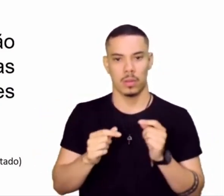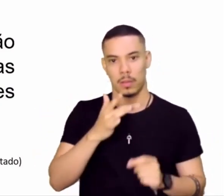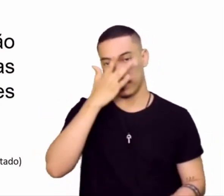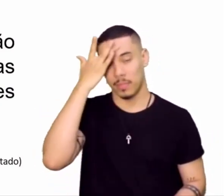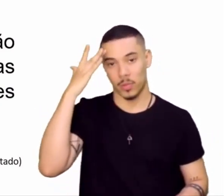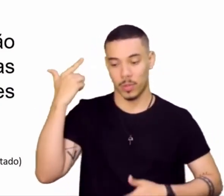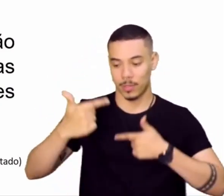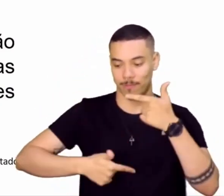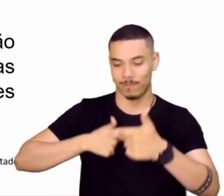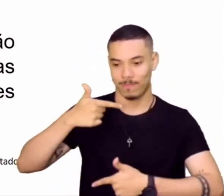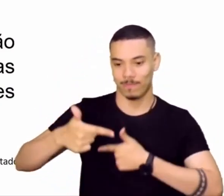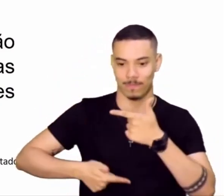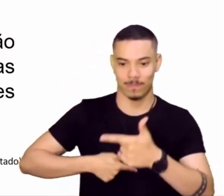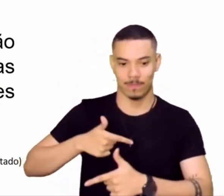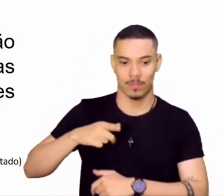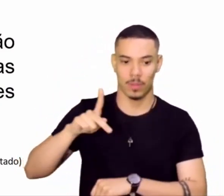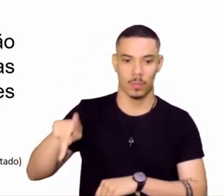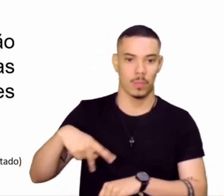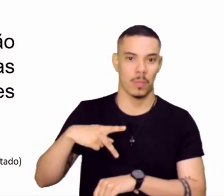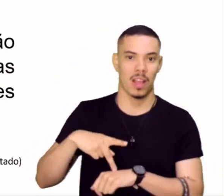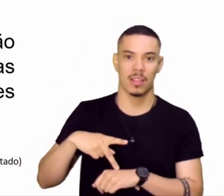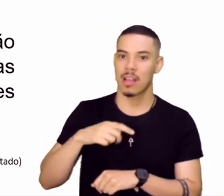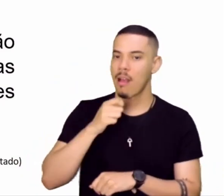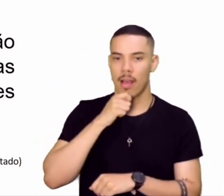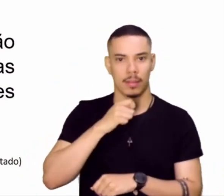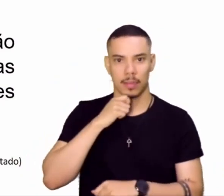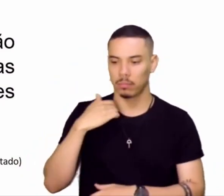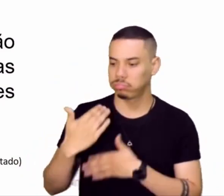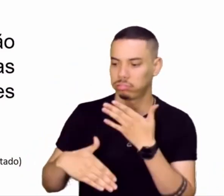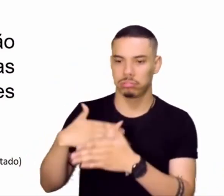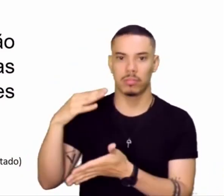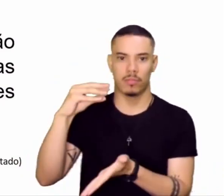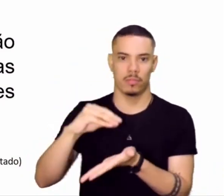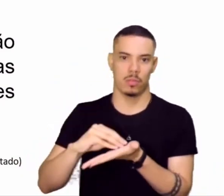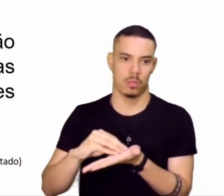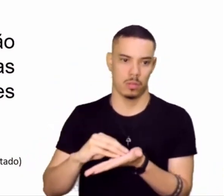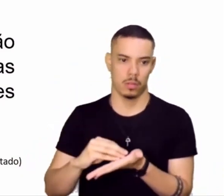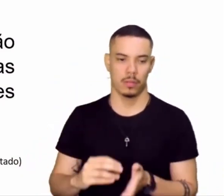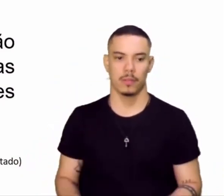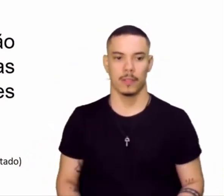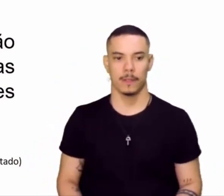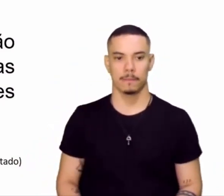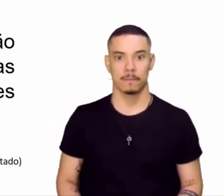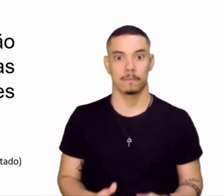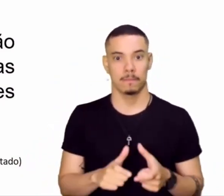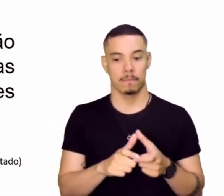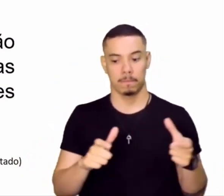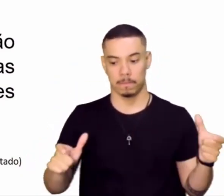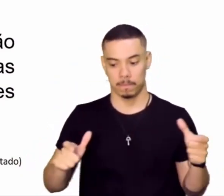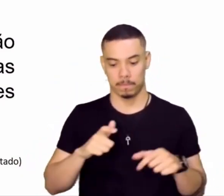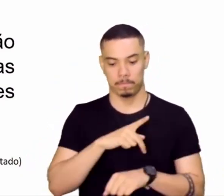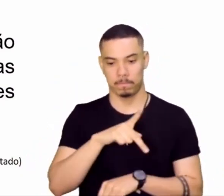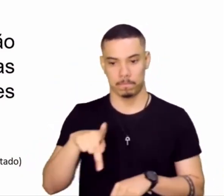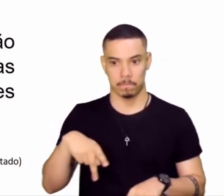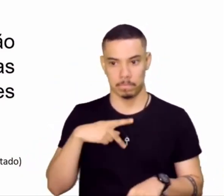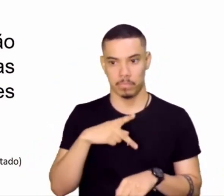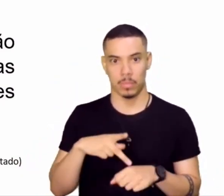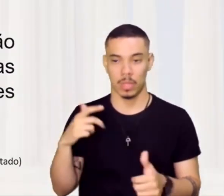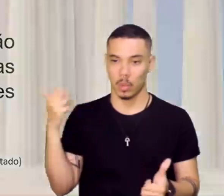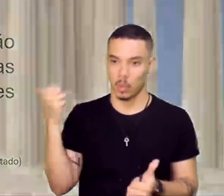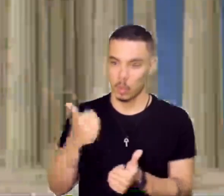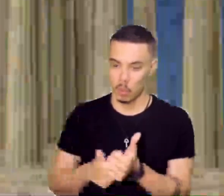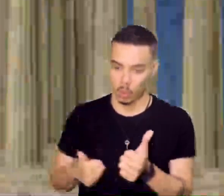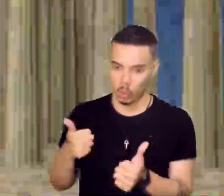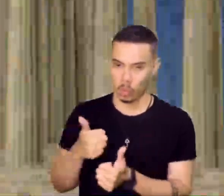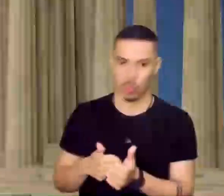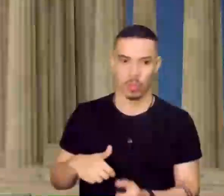trabalhadores de países subdesenvolvidos. Então tá aí. Enquanto a maioria dos países, né, eles lutam no